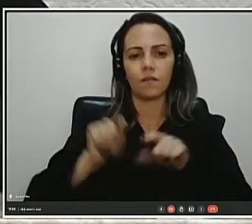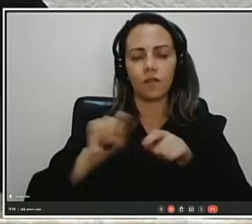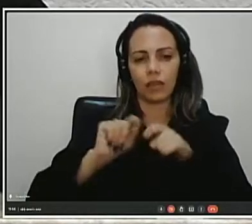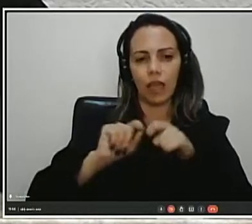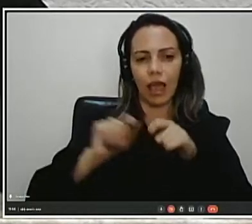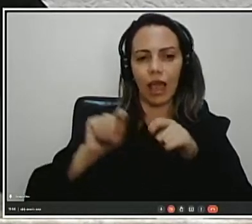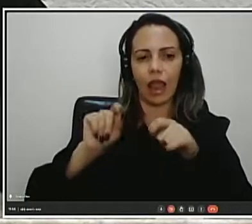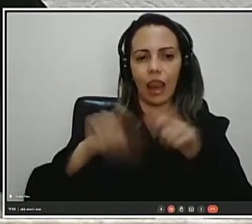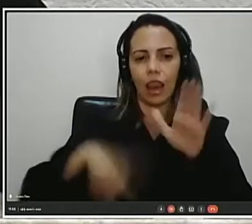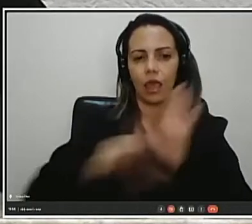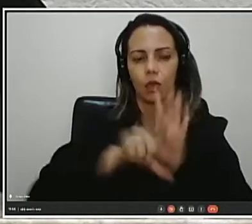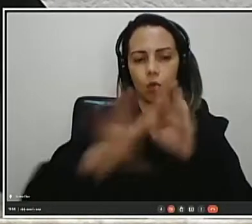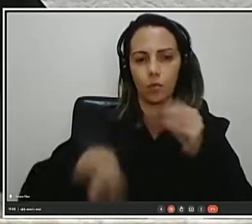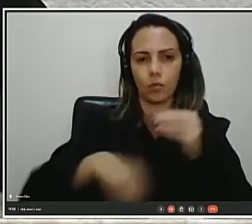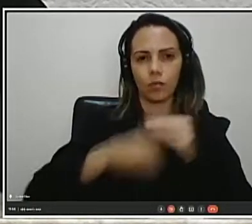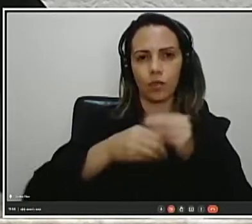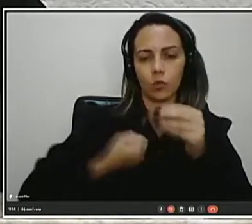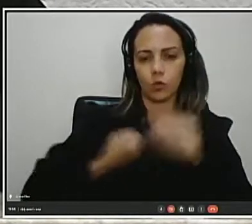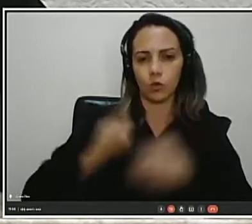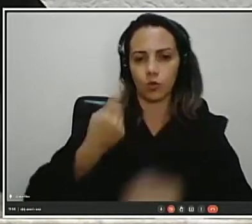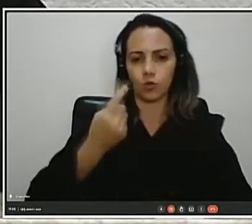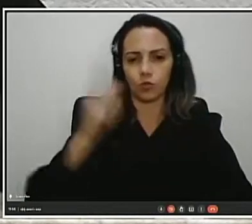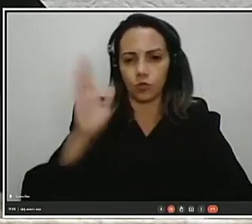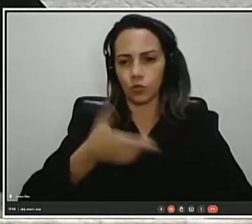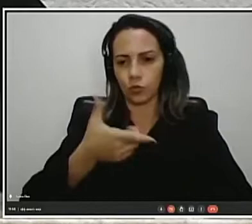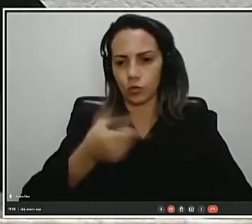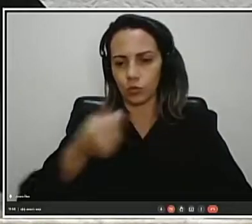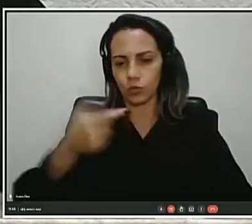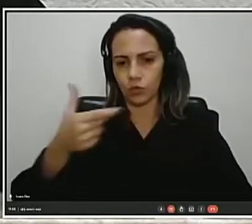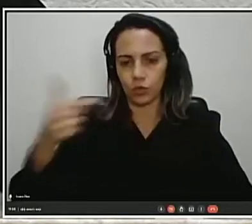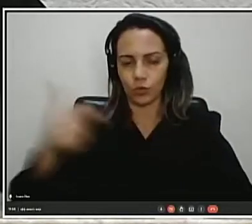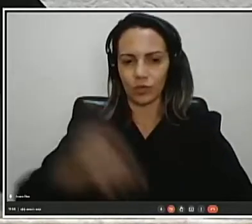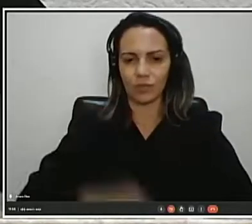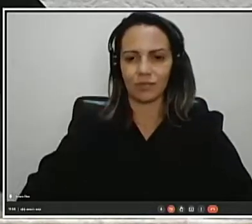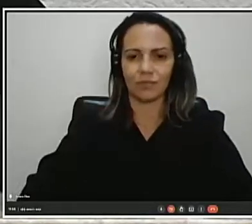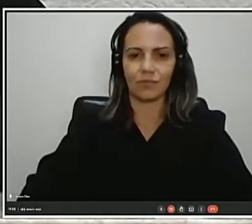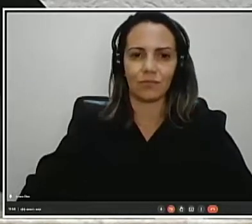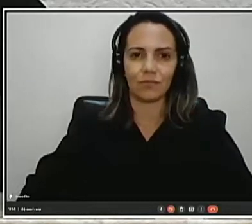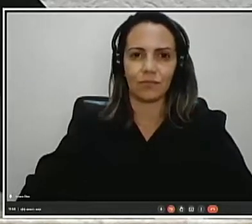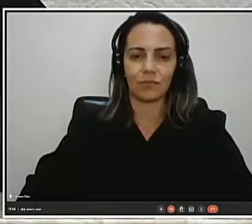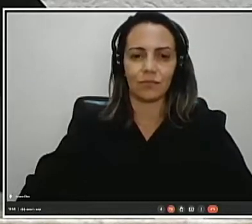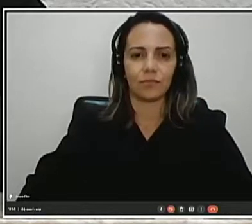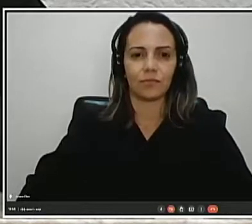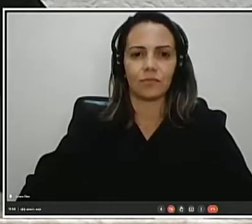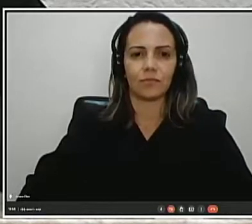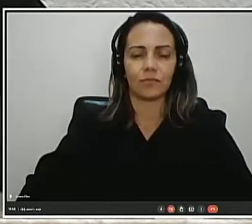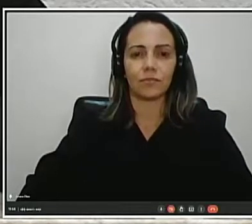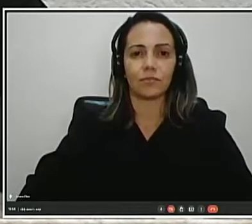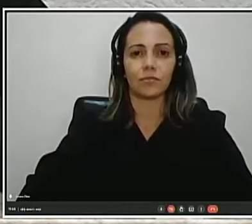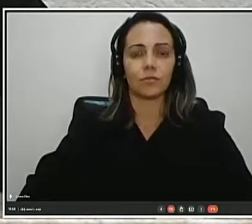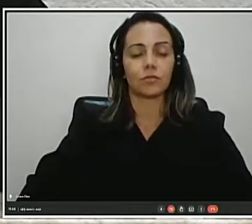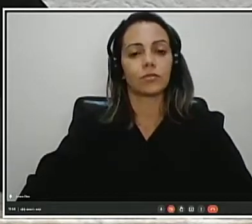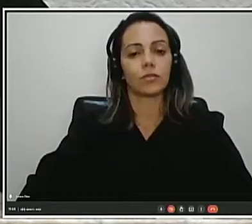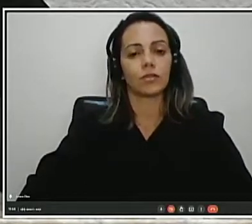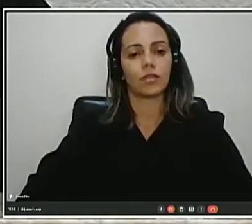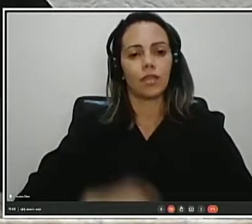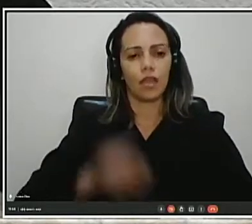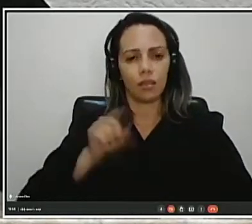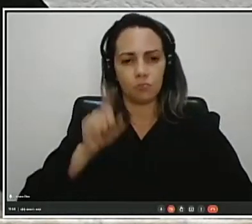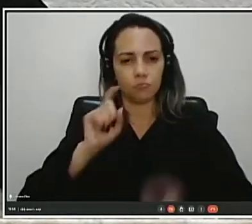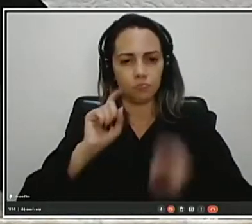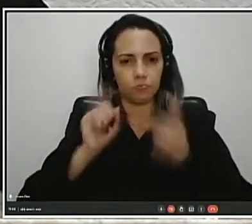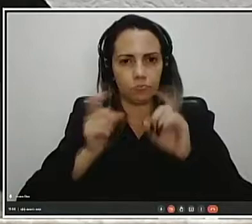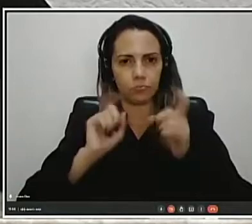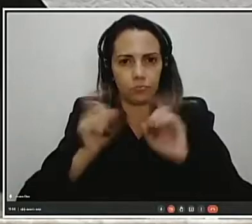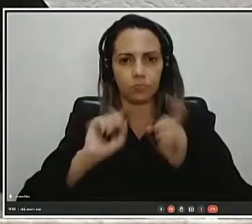de 2022, de sua autoria, que se segue. Considerando as reuniões e audiência